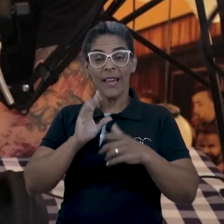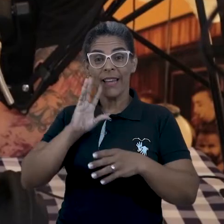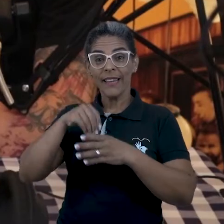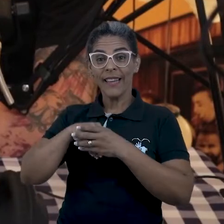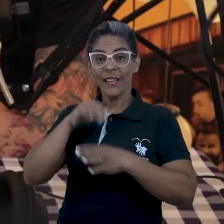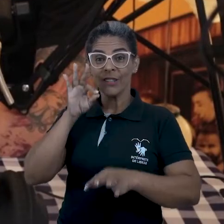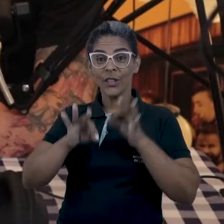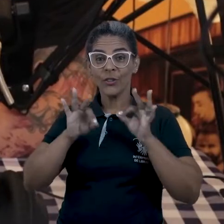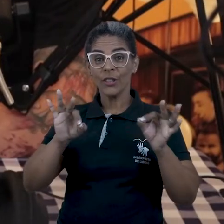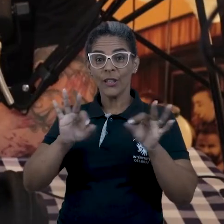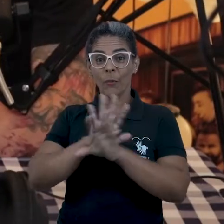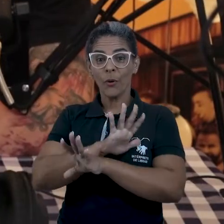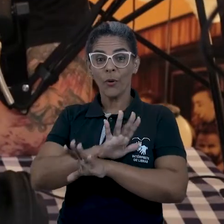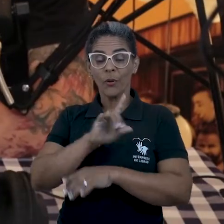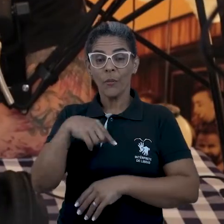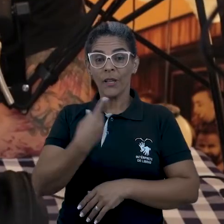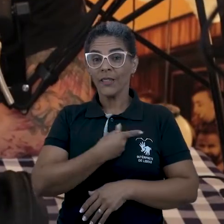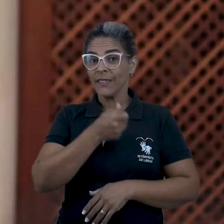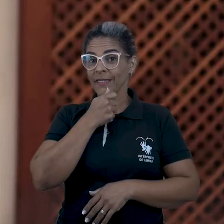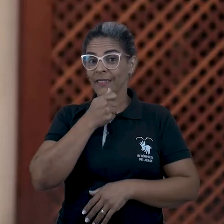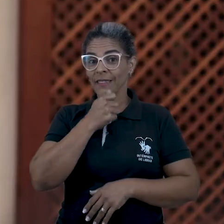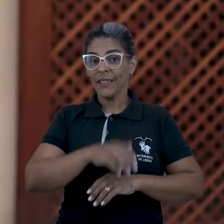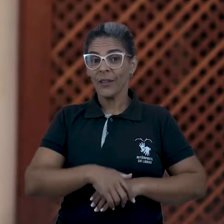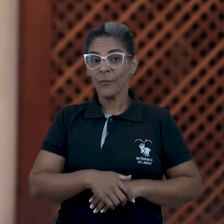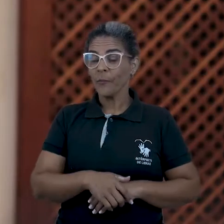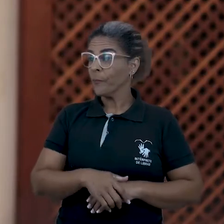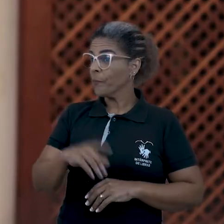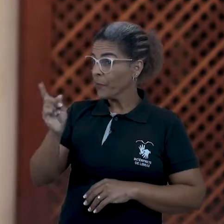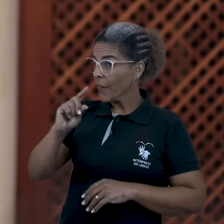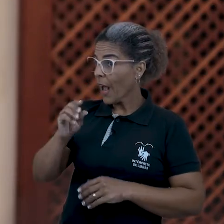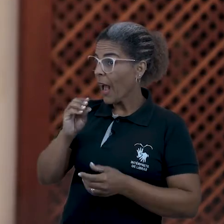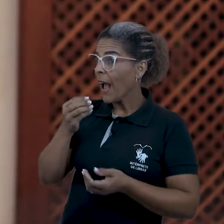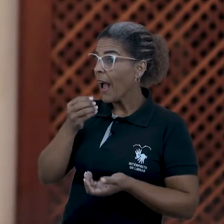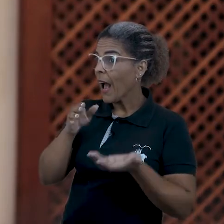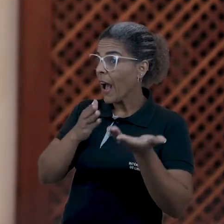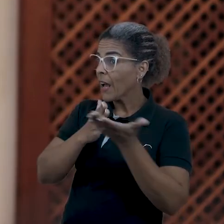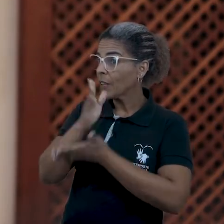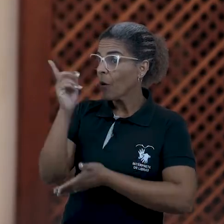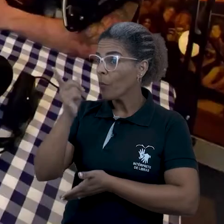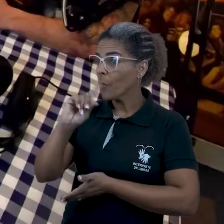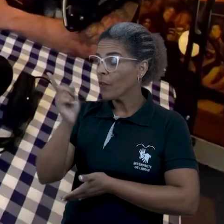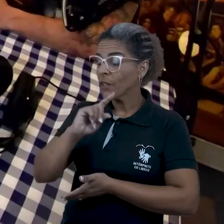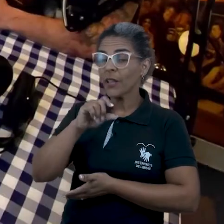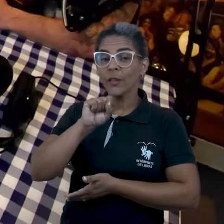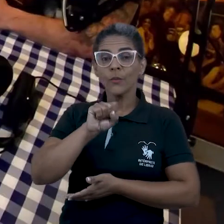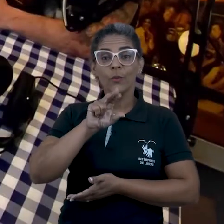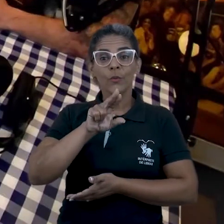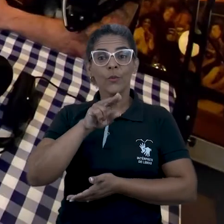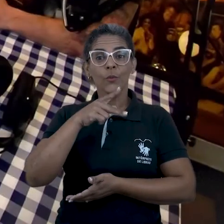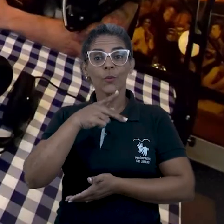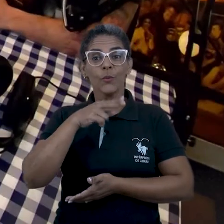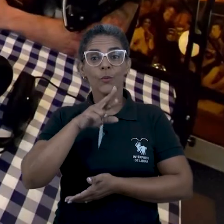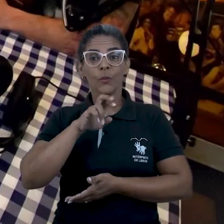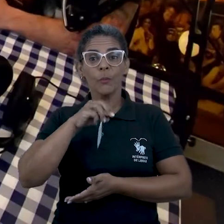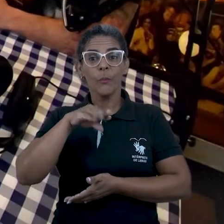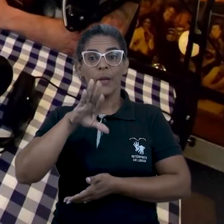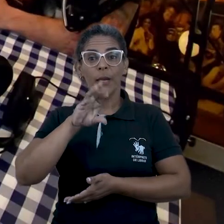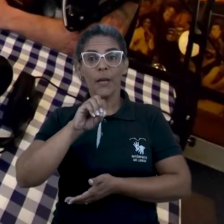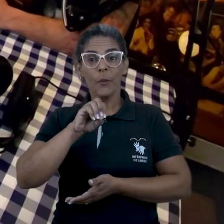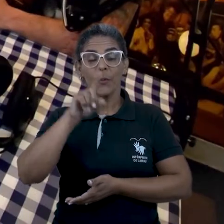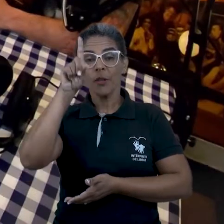já tá liberado Mas a gente não tá brava não acredita ainda tá no Supremo para votação não não fez bater uma dela ainda não ainda